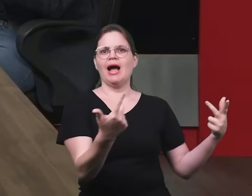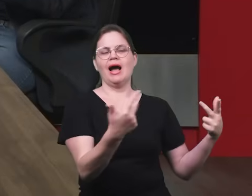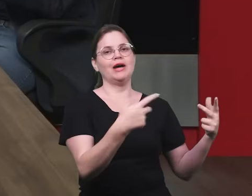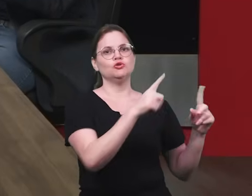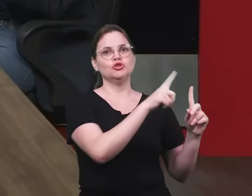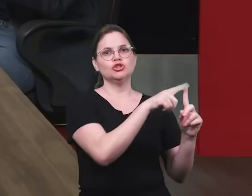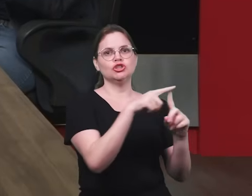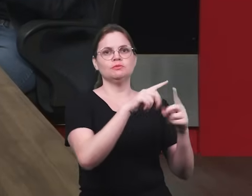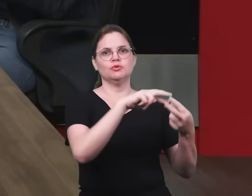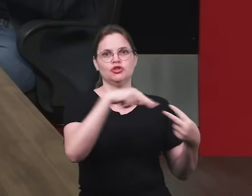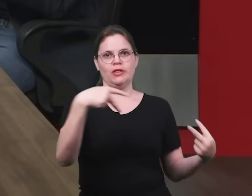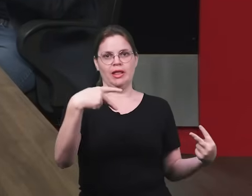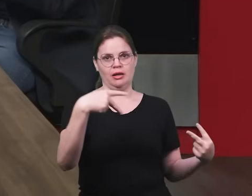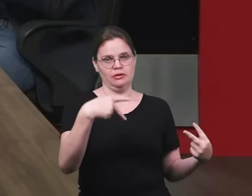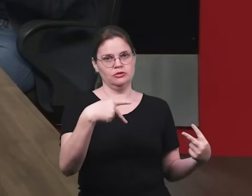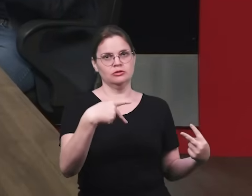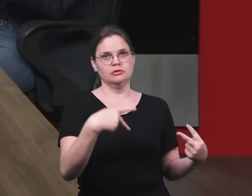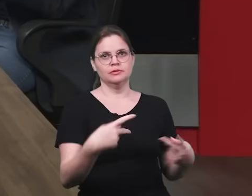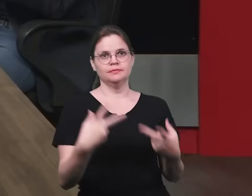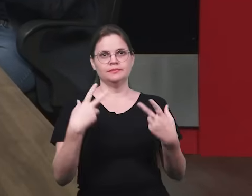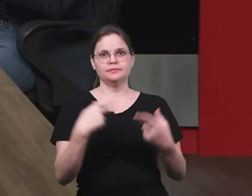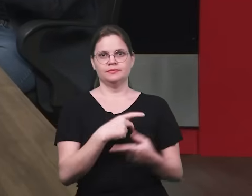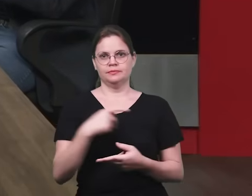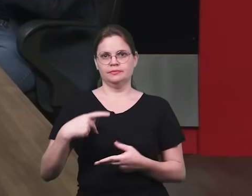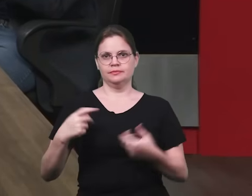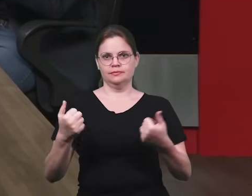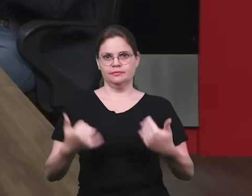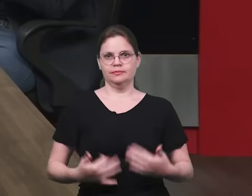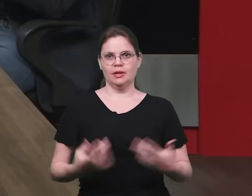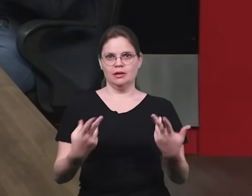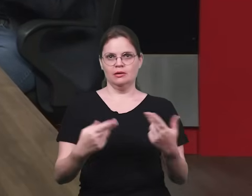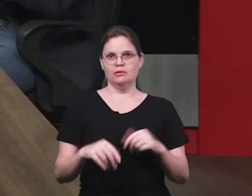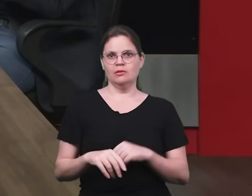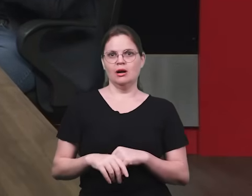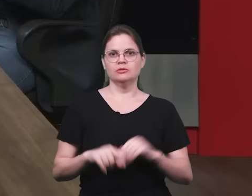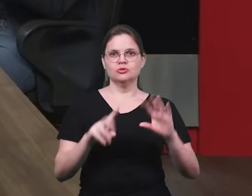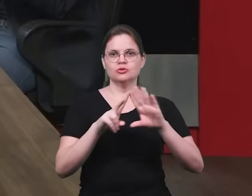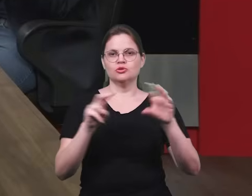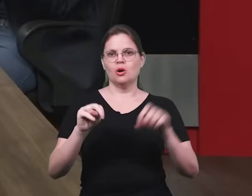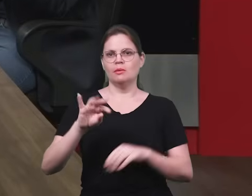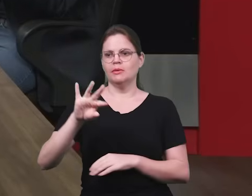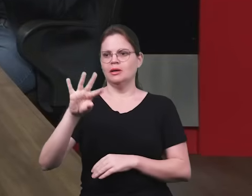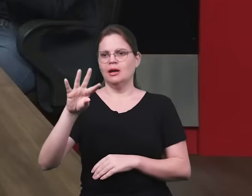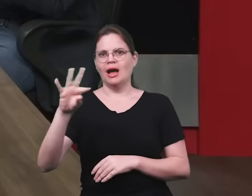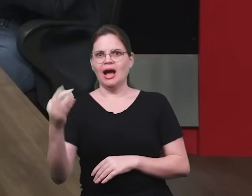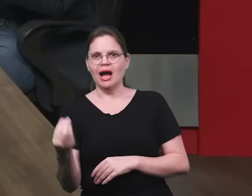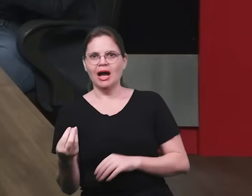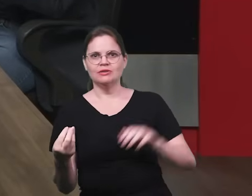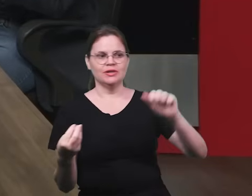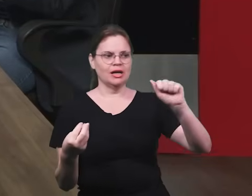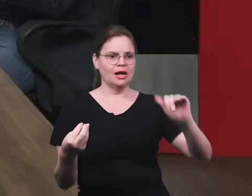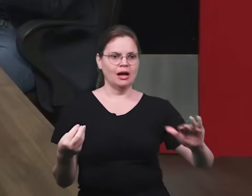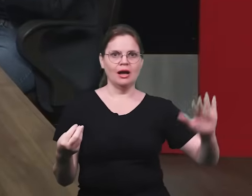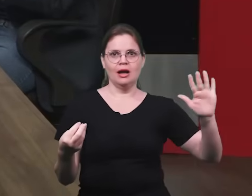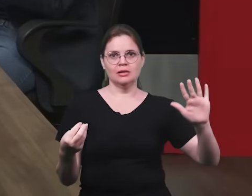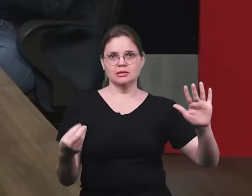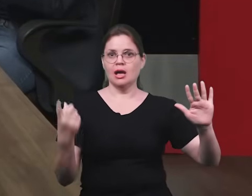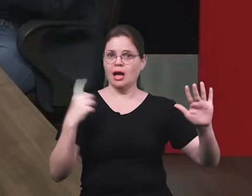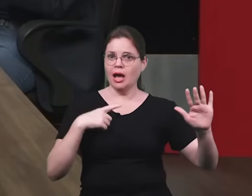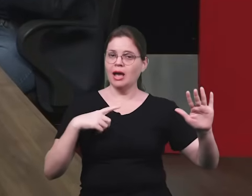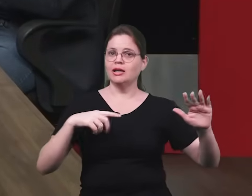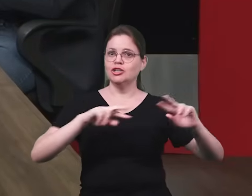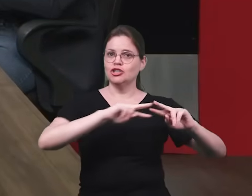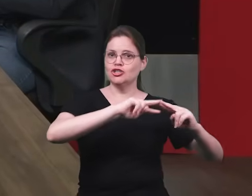diversidade genética. Por exemplo, o pastor Eduardo deu em relação ao elefante africano, ao elefante asiático. Então você tem uma diversidade